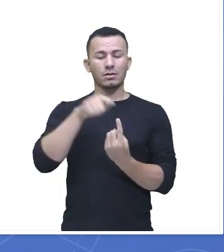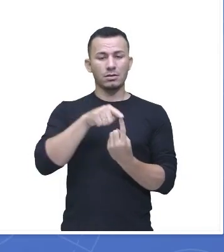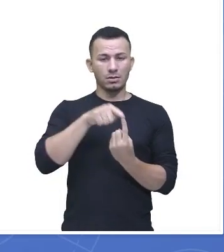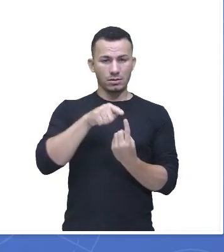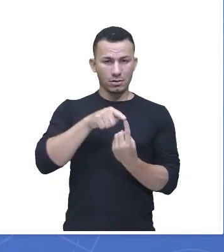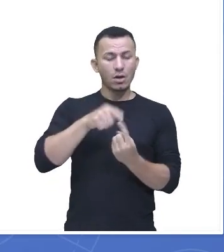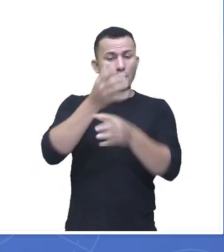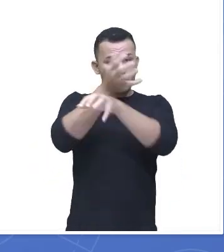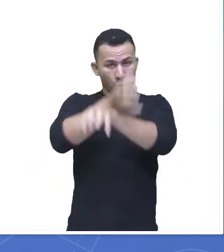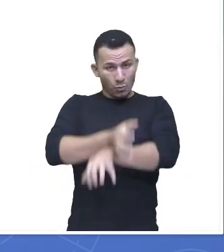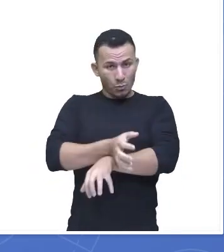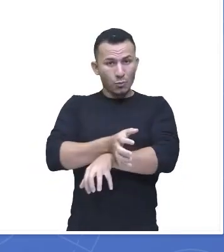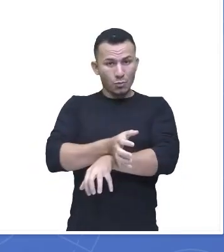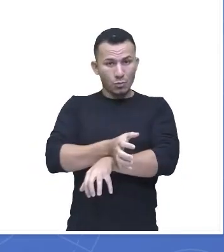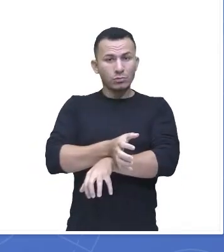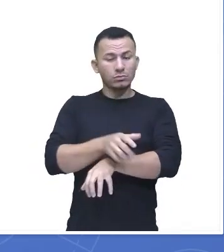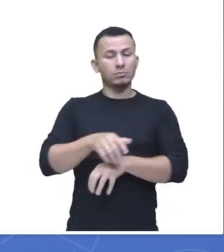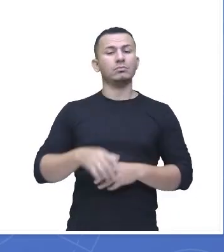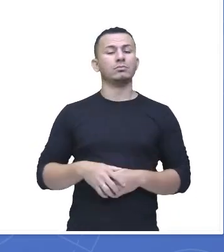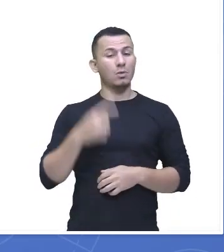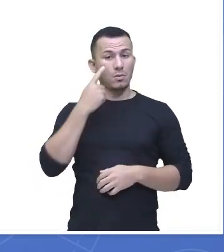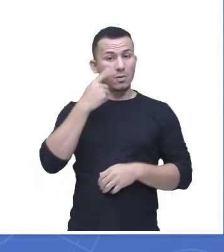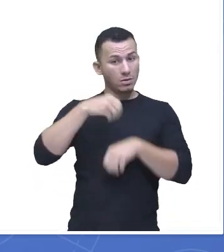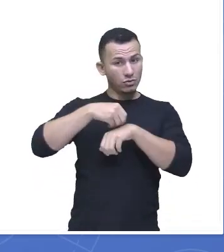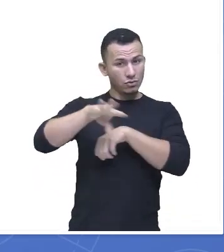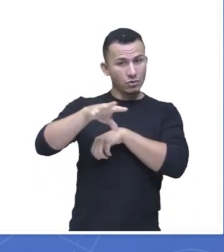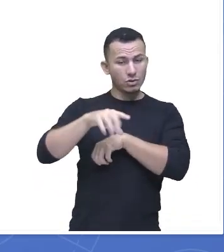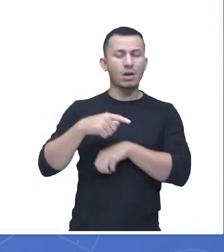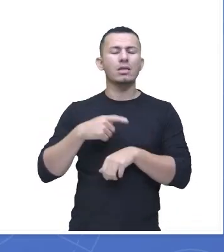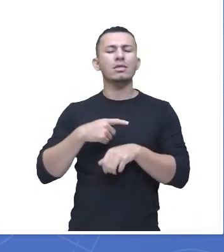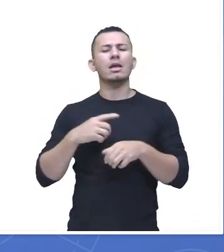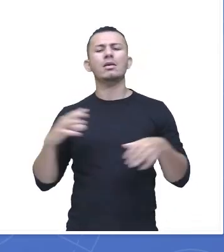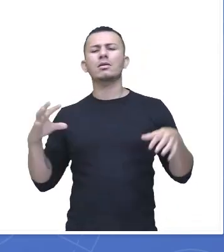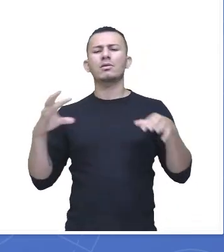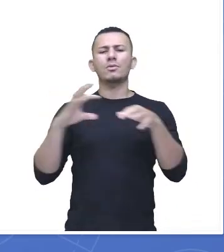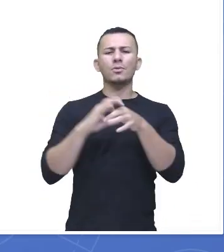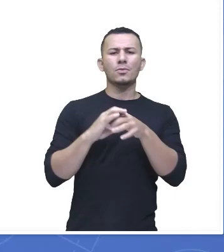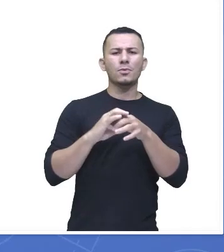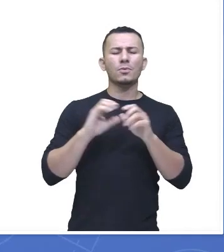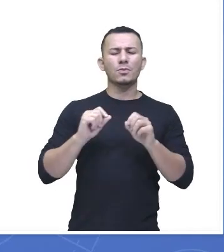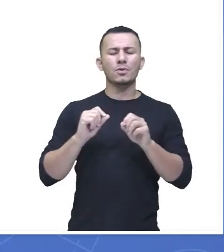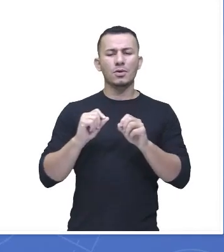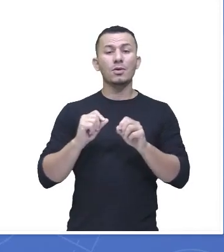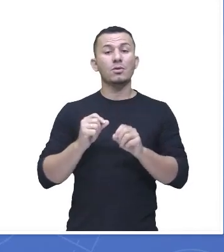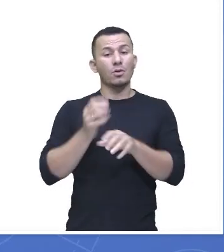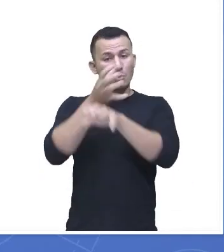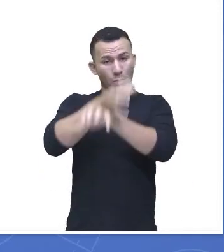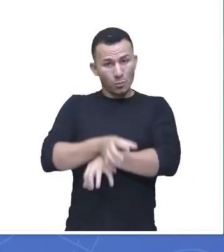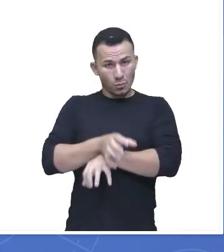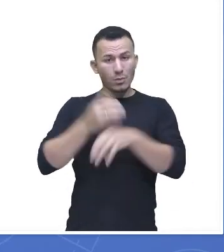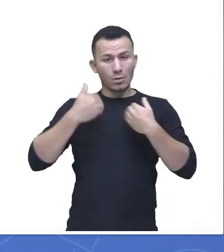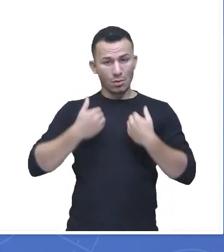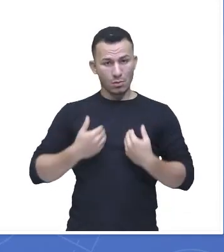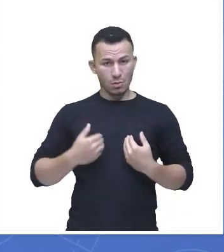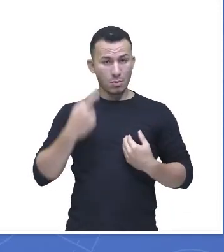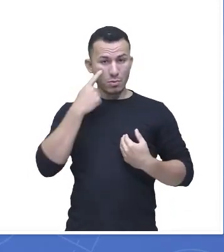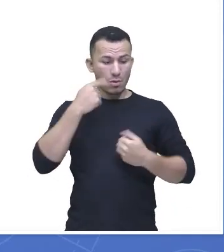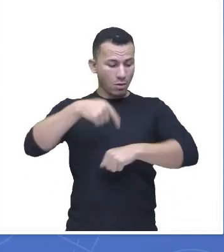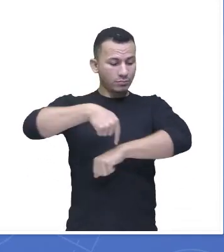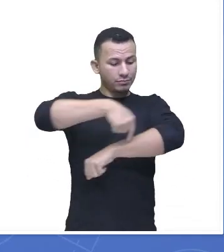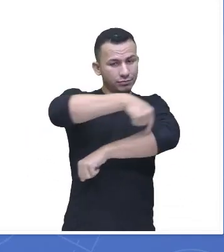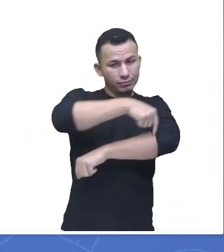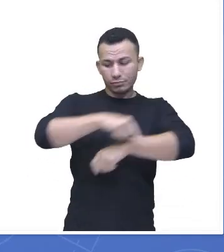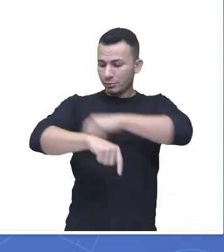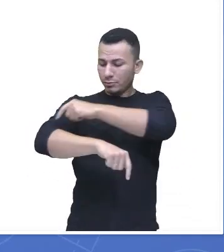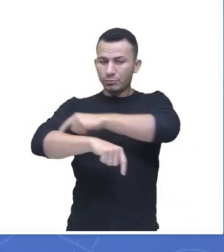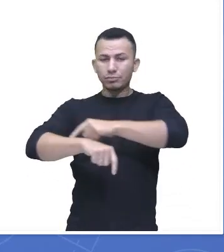estriado esquelético, que olhem lá a dica, está ligado ao quê? Ao nosso esqueleto, são esses músculos aqui, ó, que me